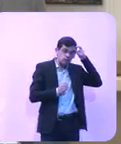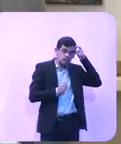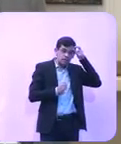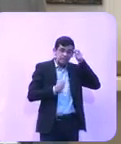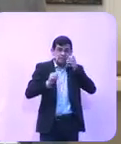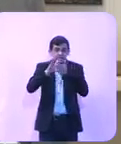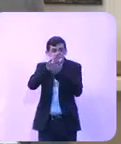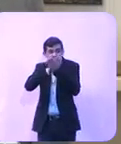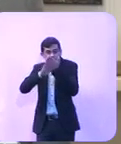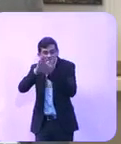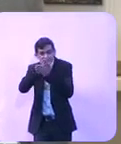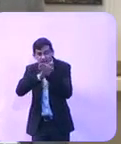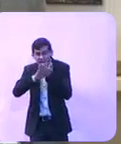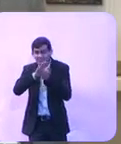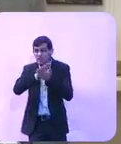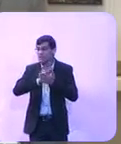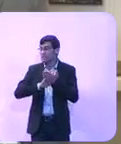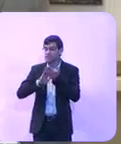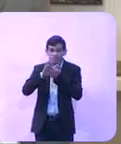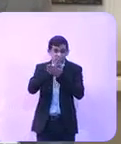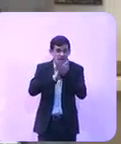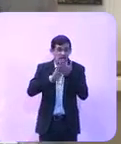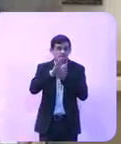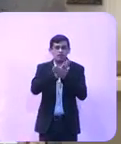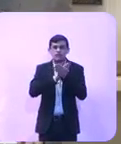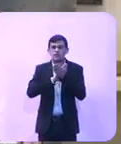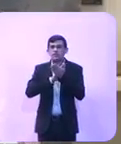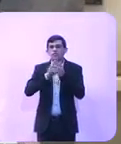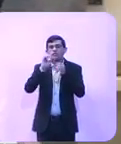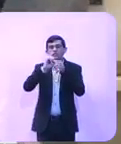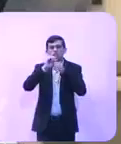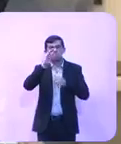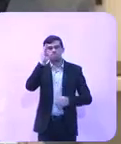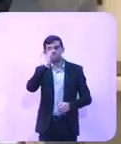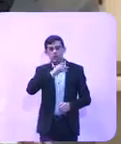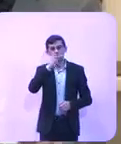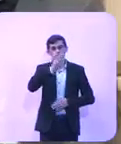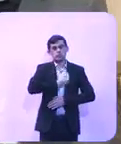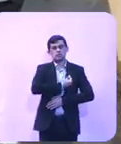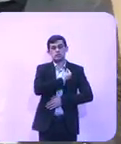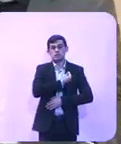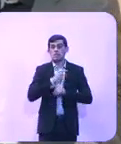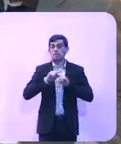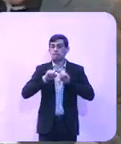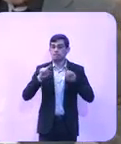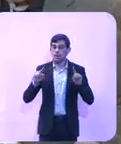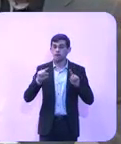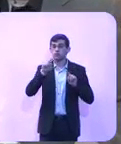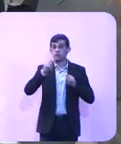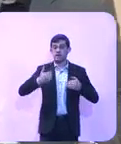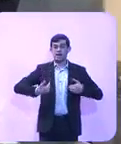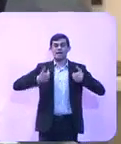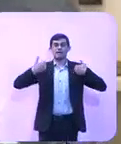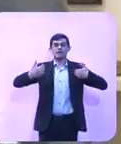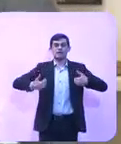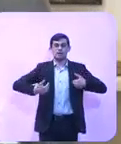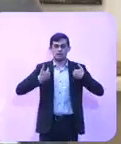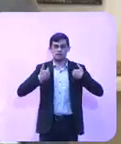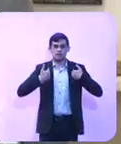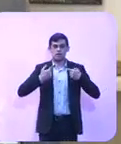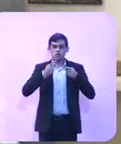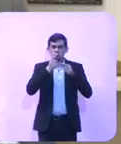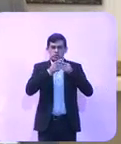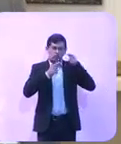e nada, absolutamente, lhes causará dano. No entanto, alegrem-se, não porque